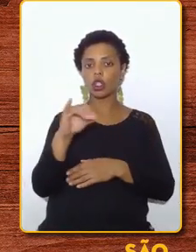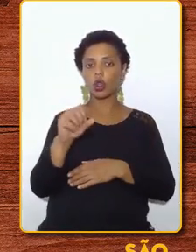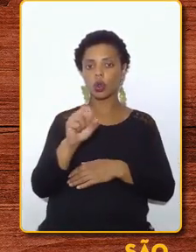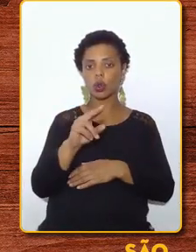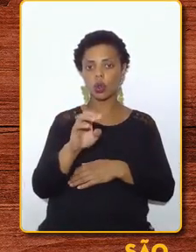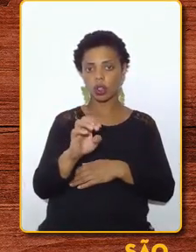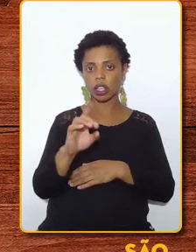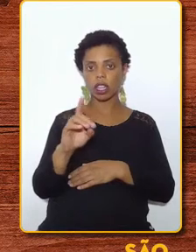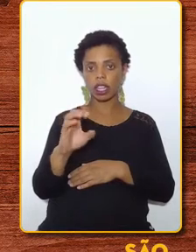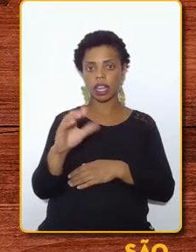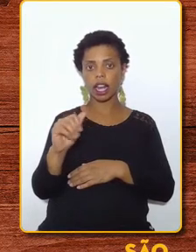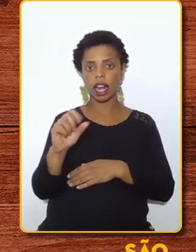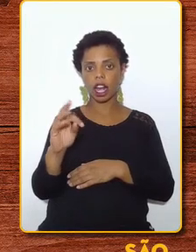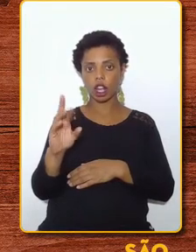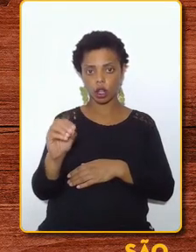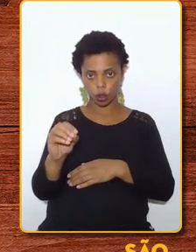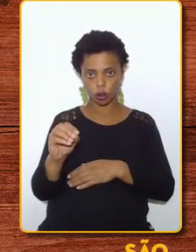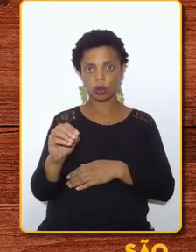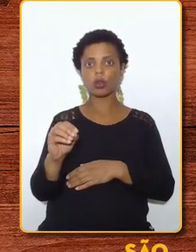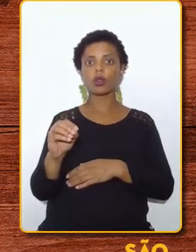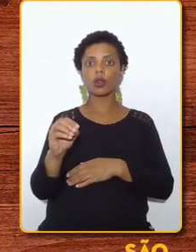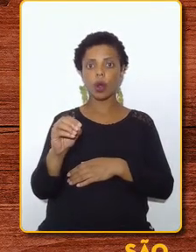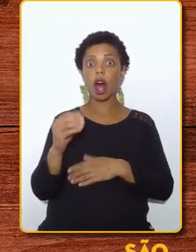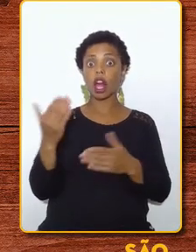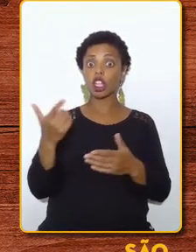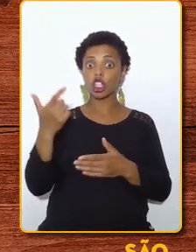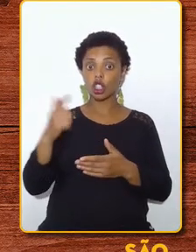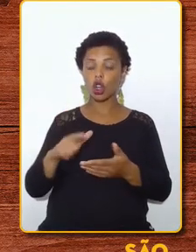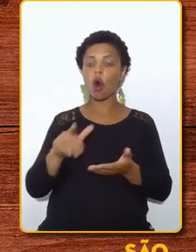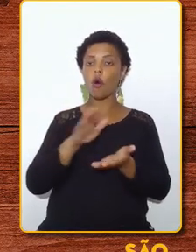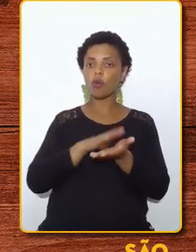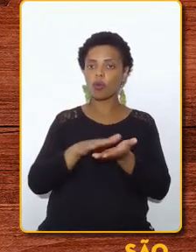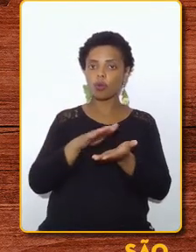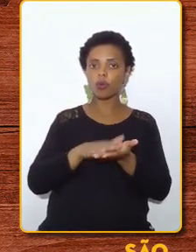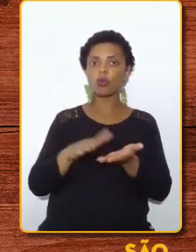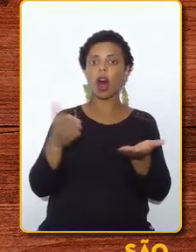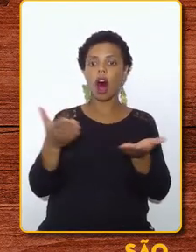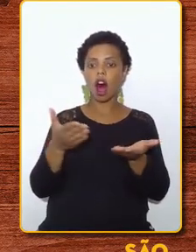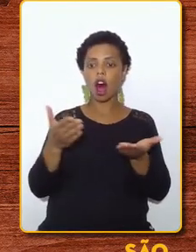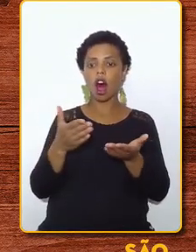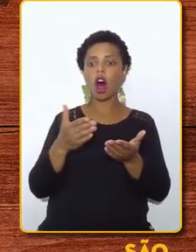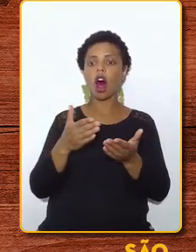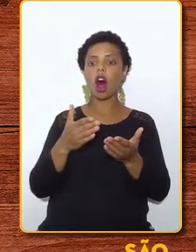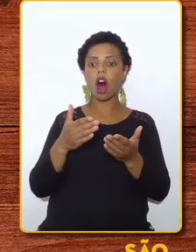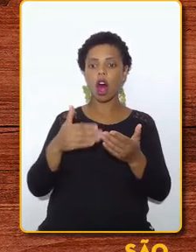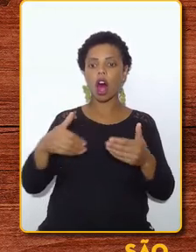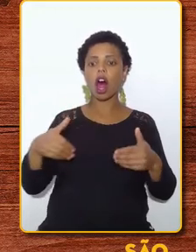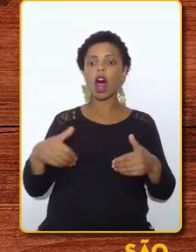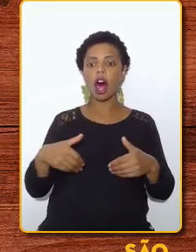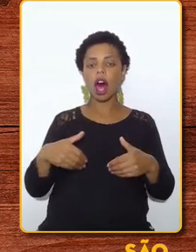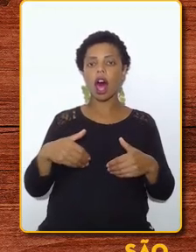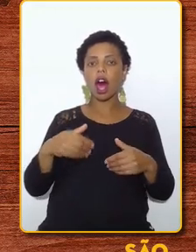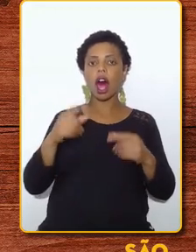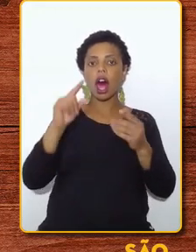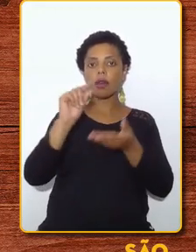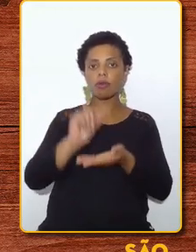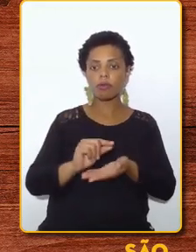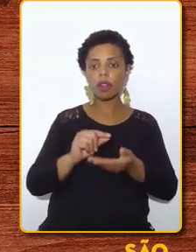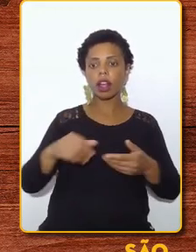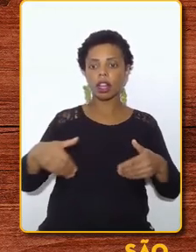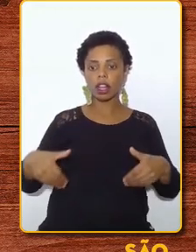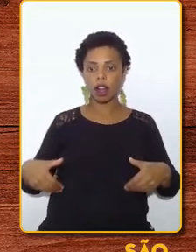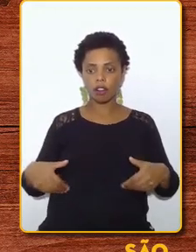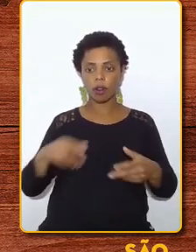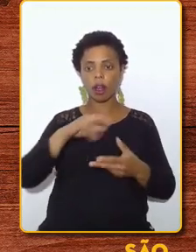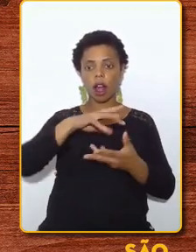Fome, acabou de ser relançado pela editora Todavia. Com o prefácio do Silvio Almeida, mais atual do que nunca